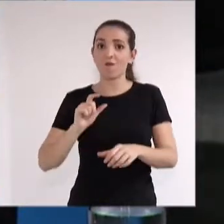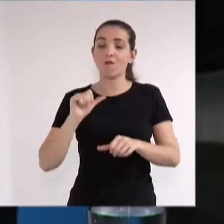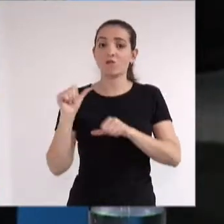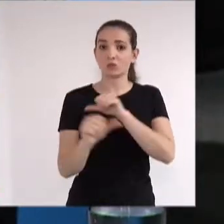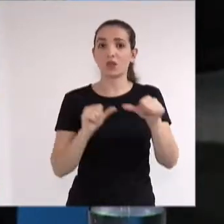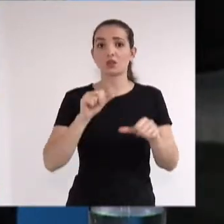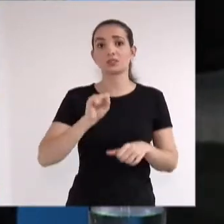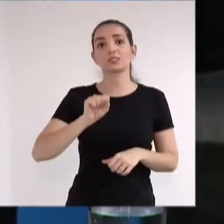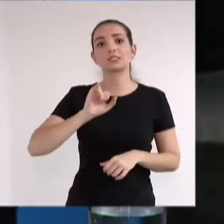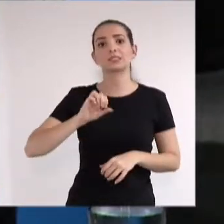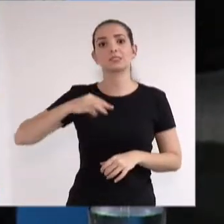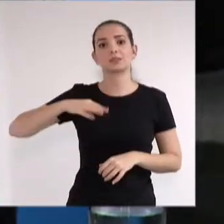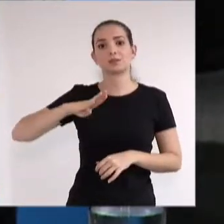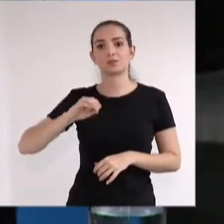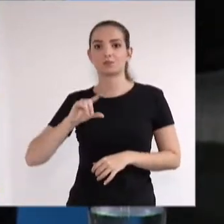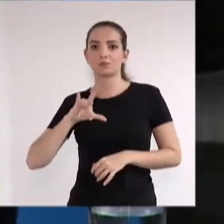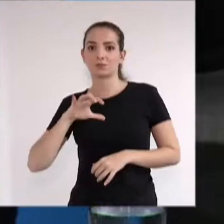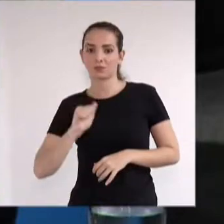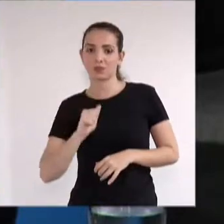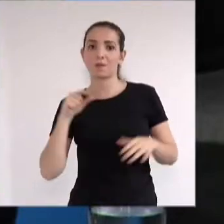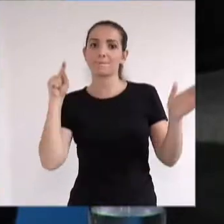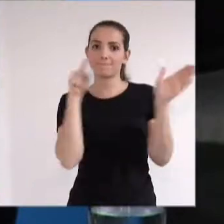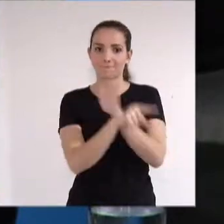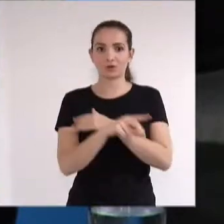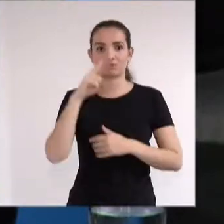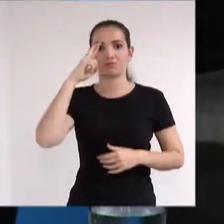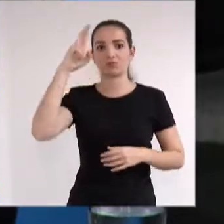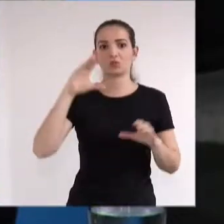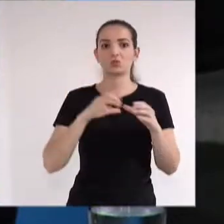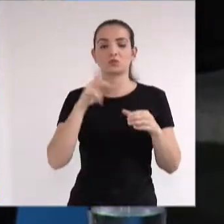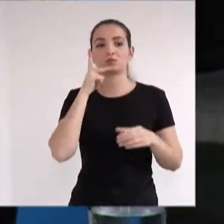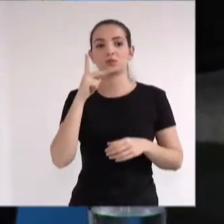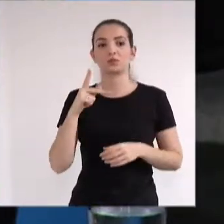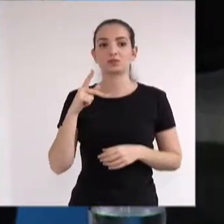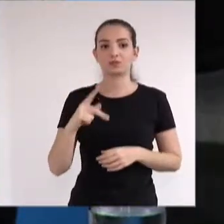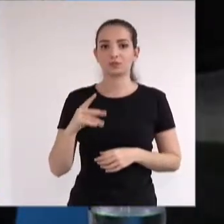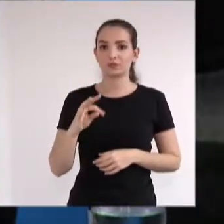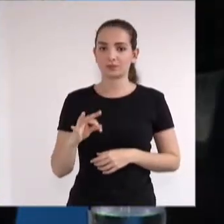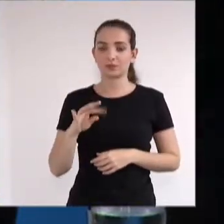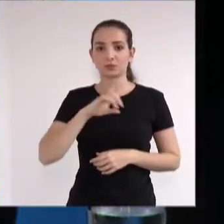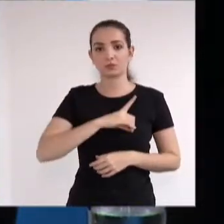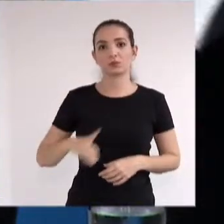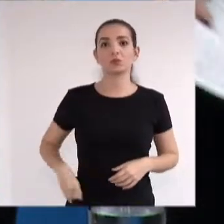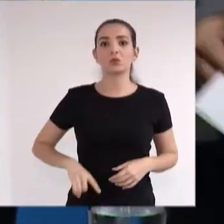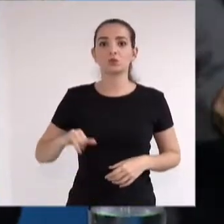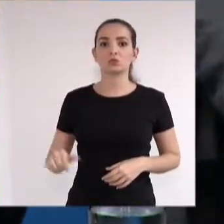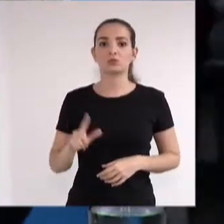matérias. Consulto o líder do Partido dos Trabalhadores, deputado João Grandão.